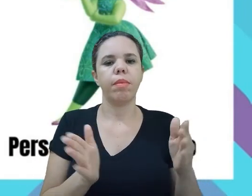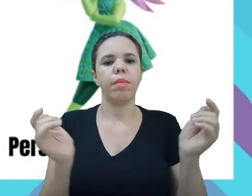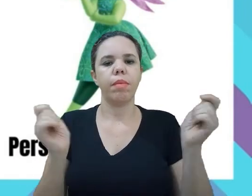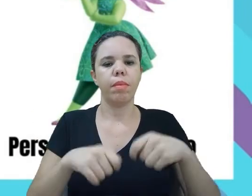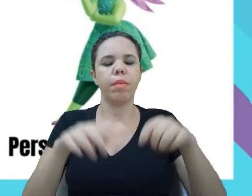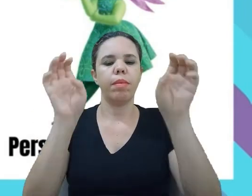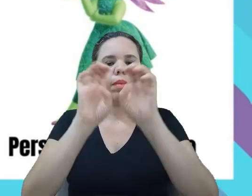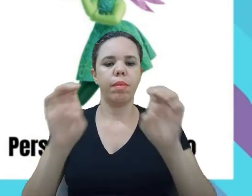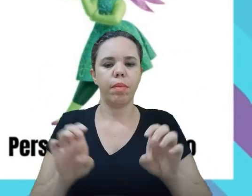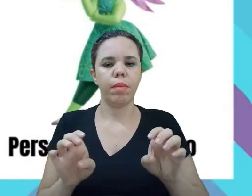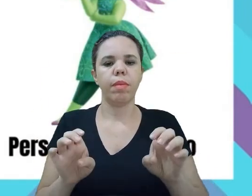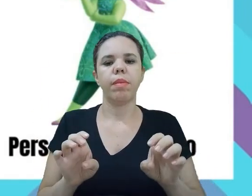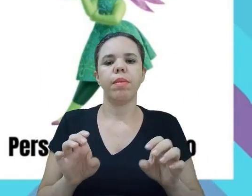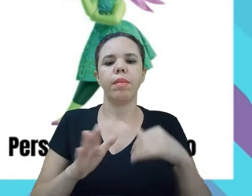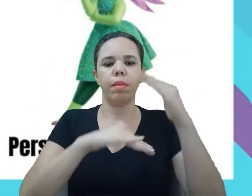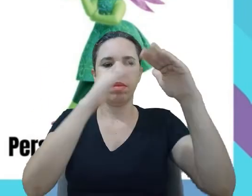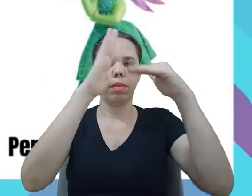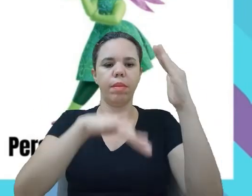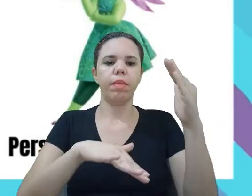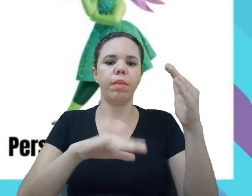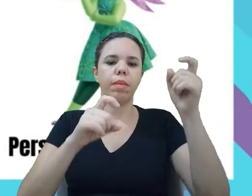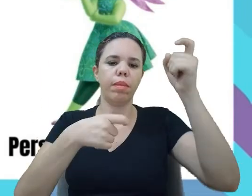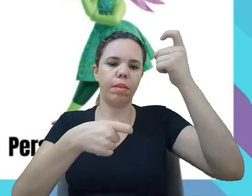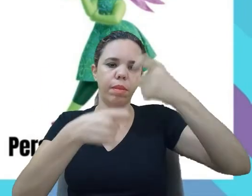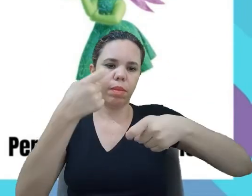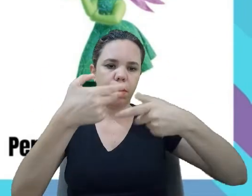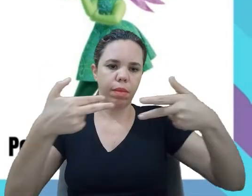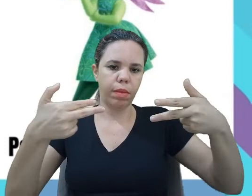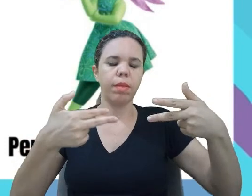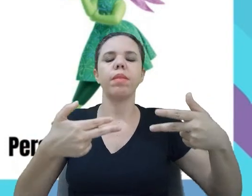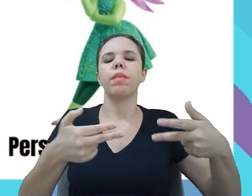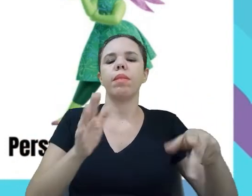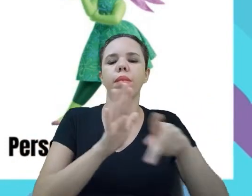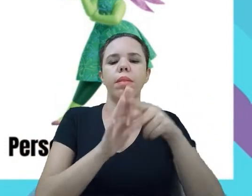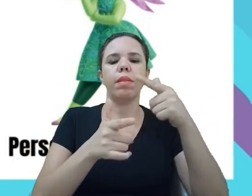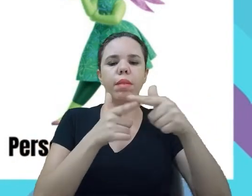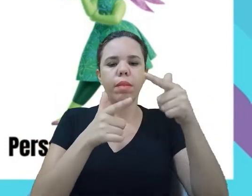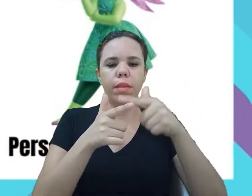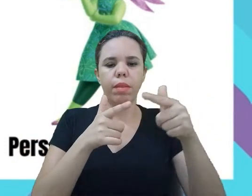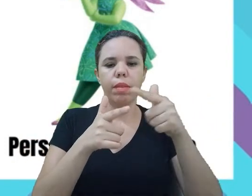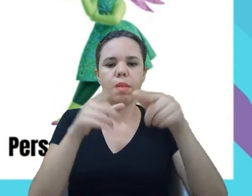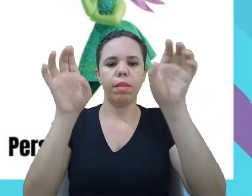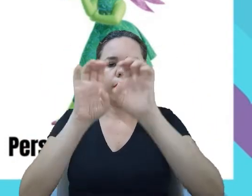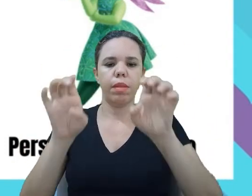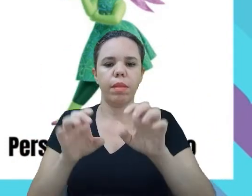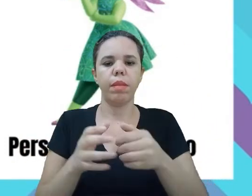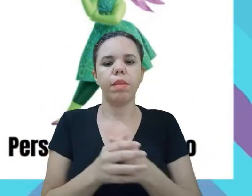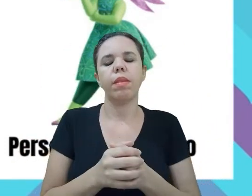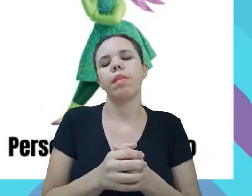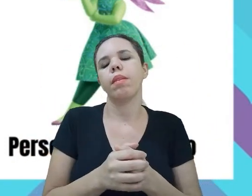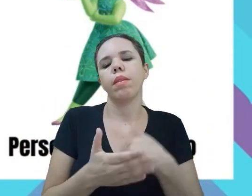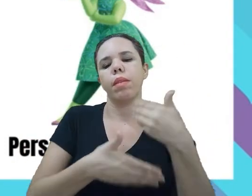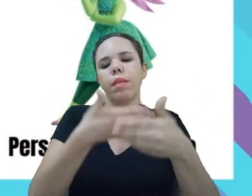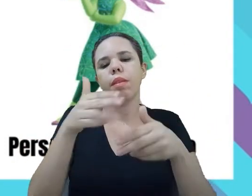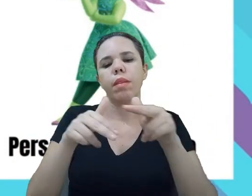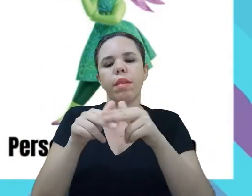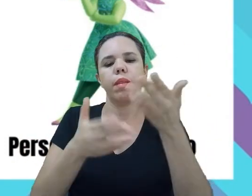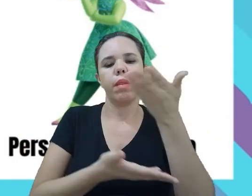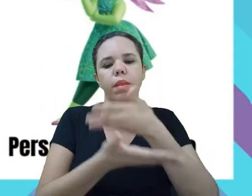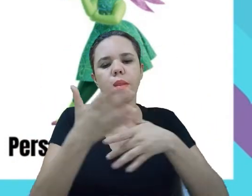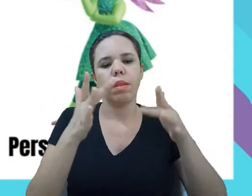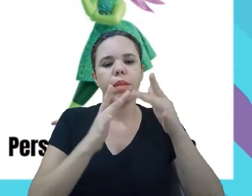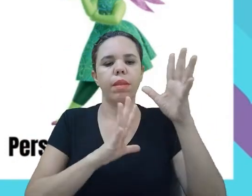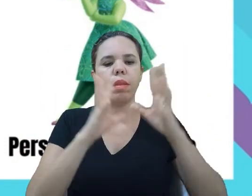dinâmicas de comportamento do rígido, há um grande bloqueio da expressão dos sentimentos de amor decorrente